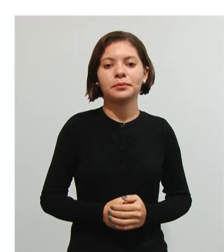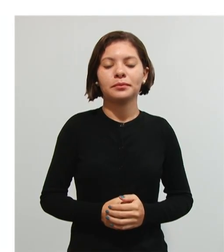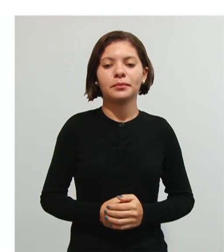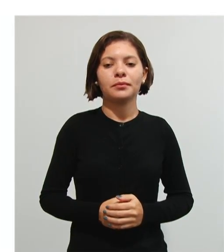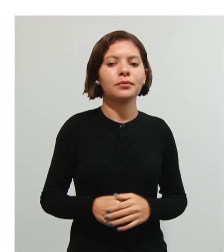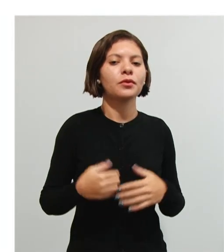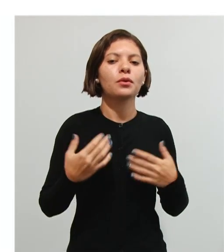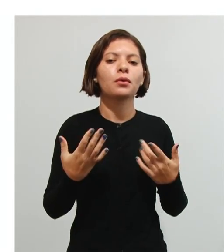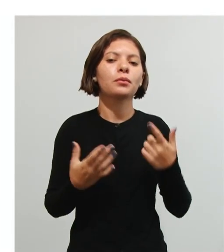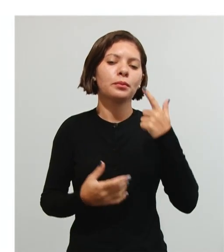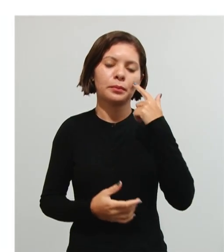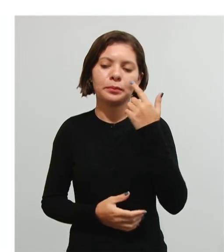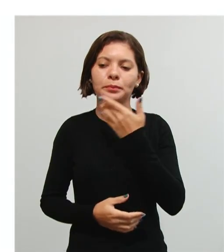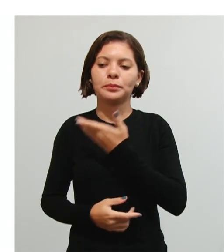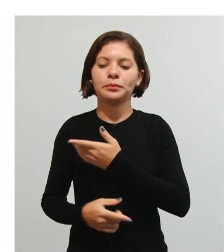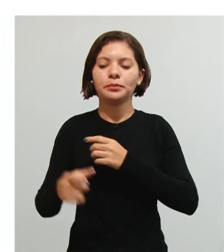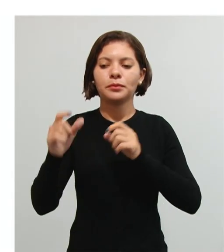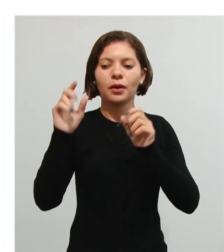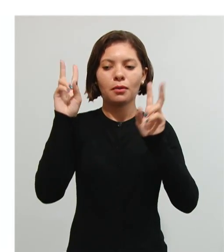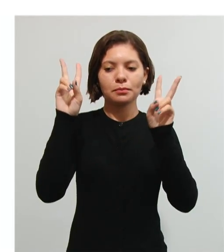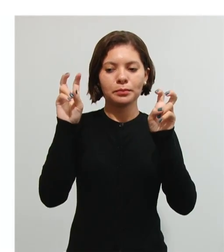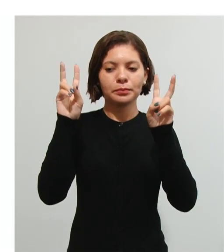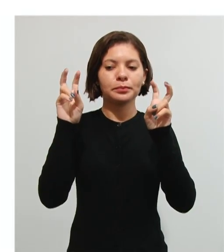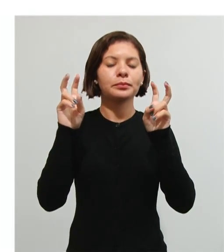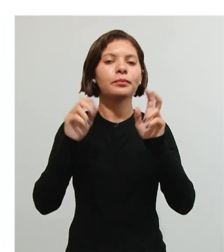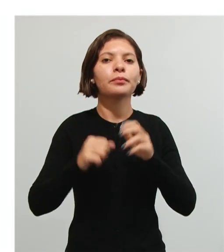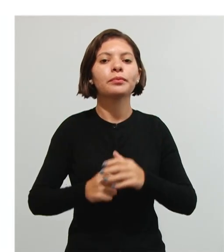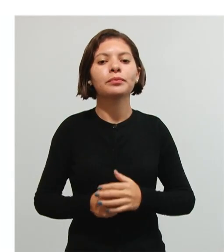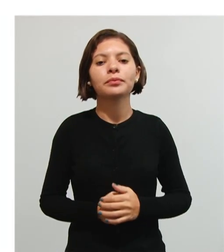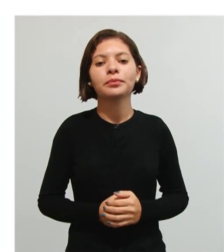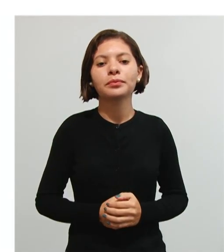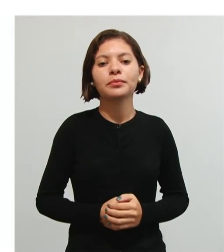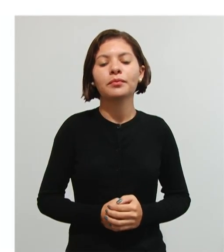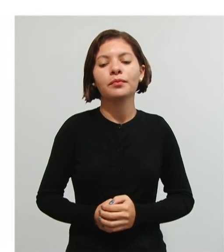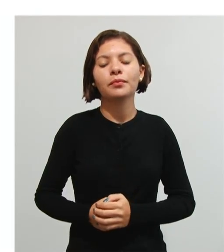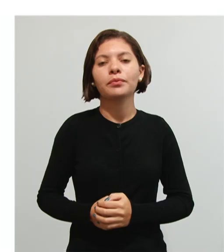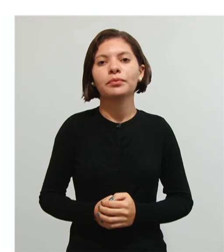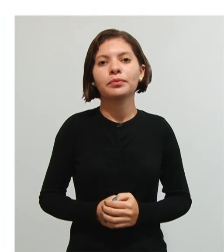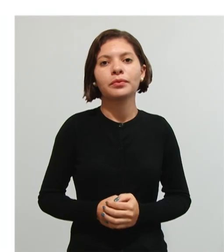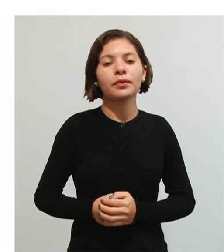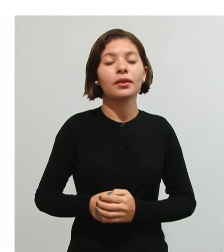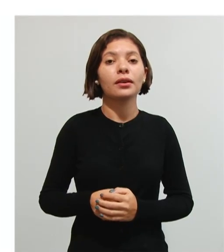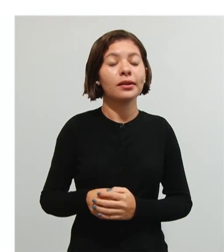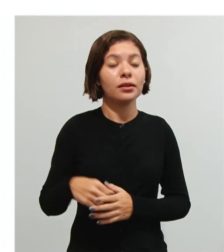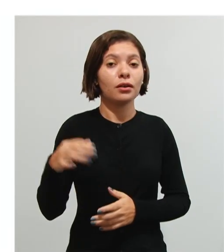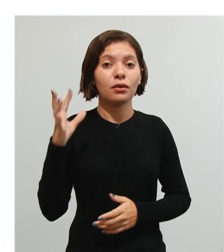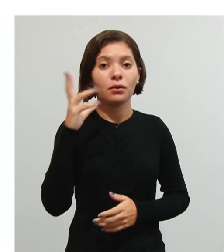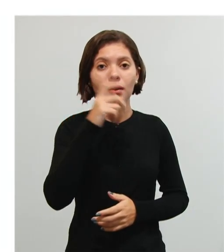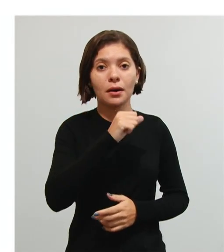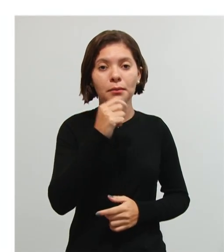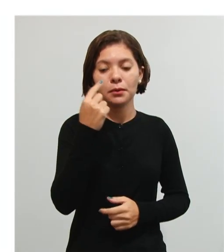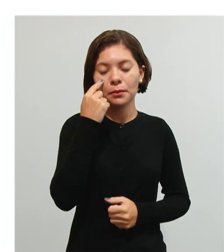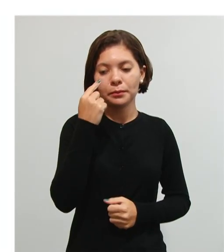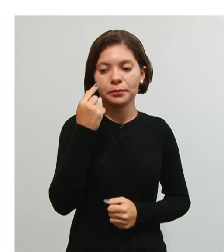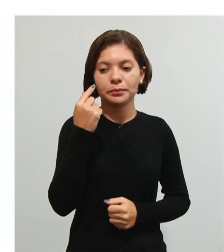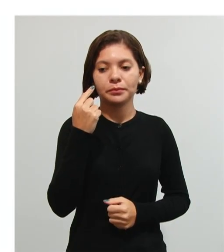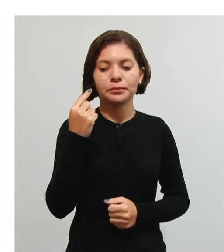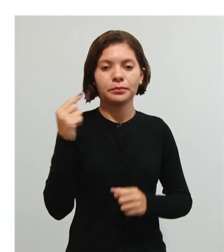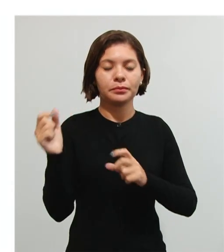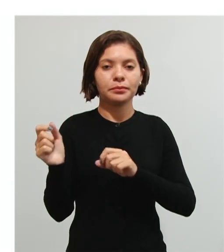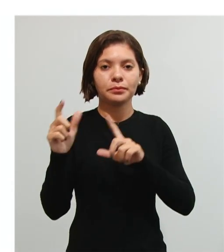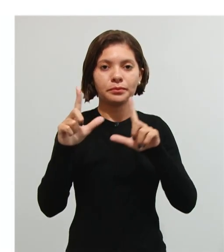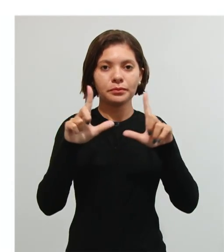Qual é o diagrama, então, do fluxo de uma pesquisa? A gente vai ver aqui rapidamente esse fluxo, mas depois, quando a